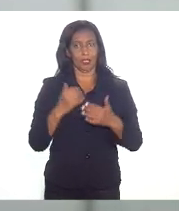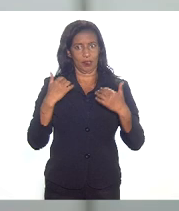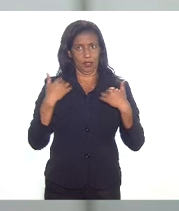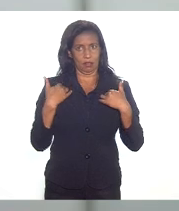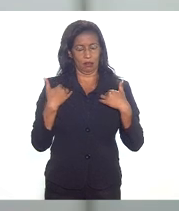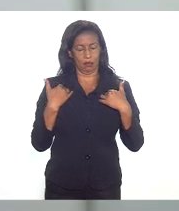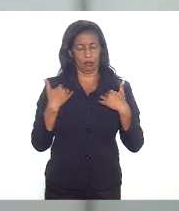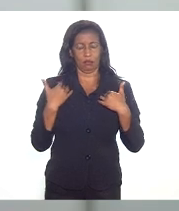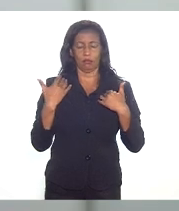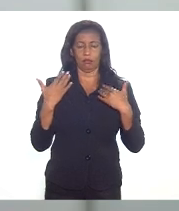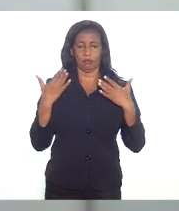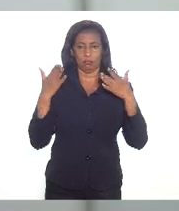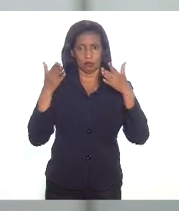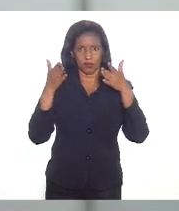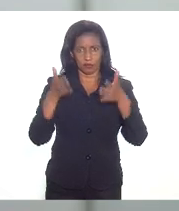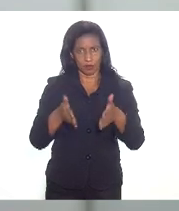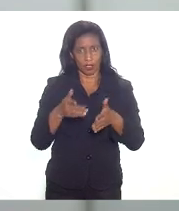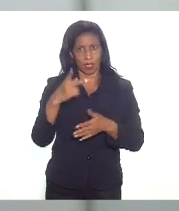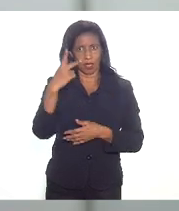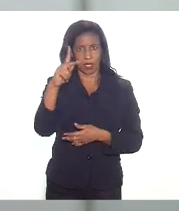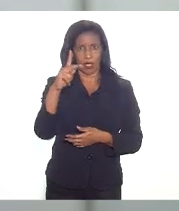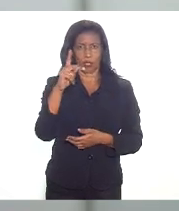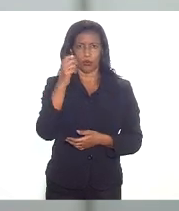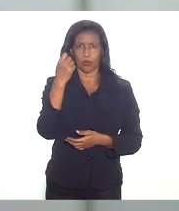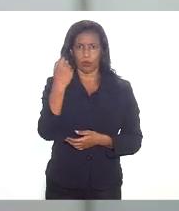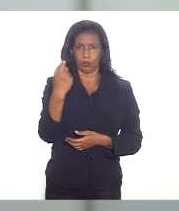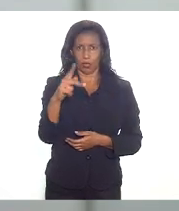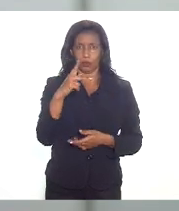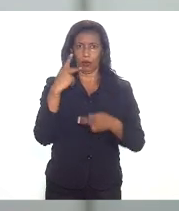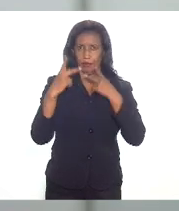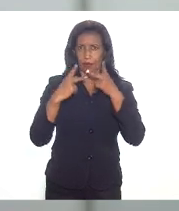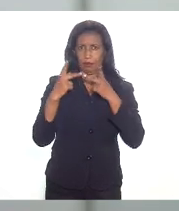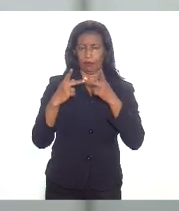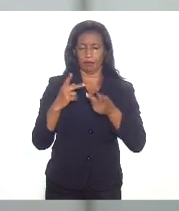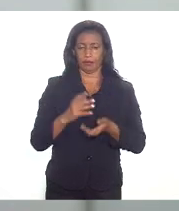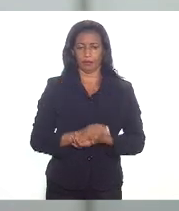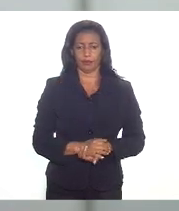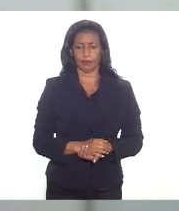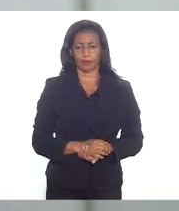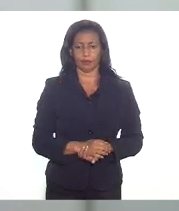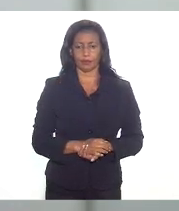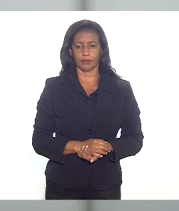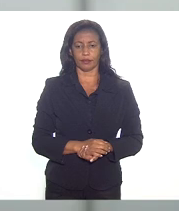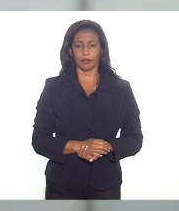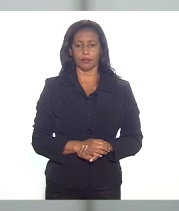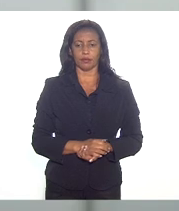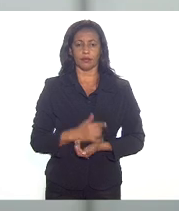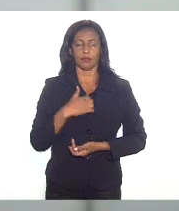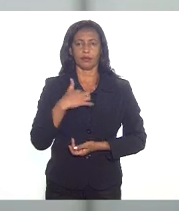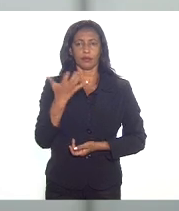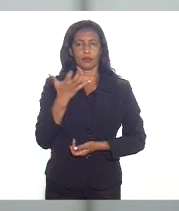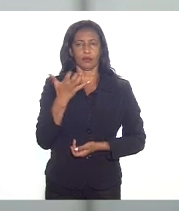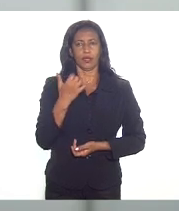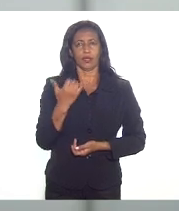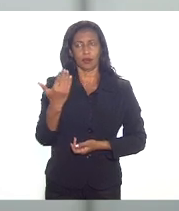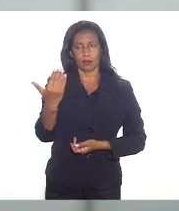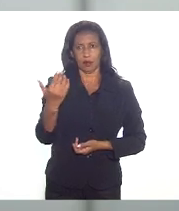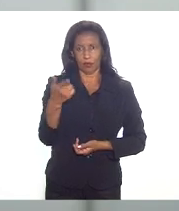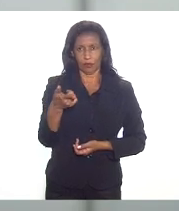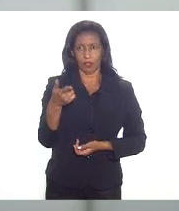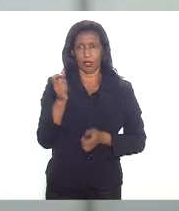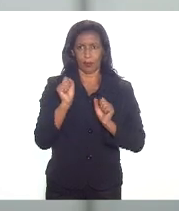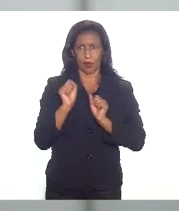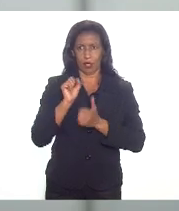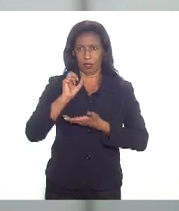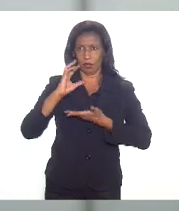enfatizo dentro da tua abordagem. Eu queria que você pudesse anotar